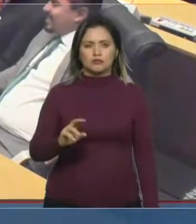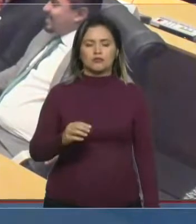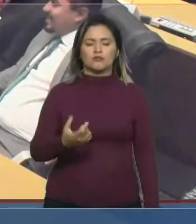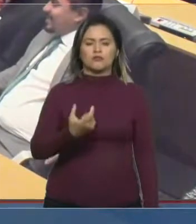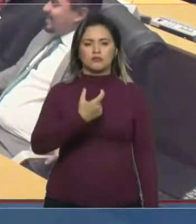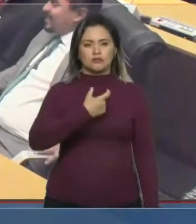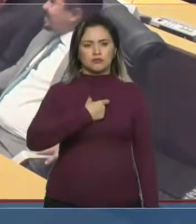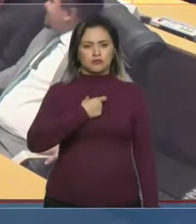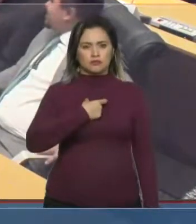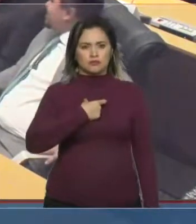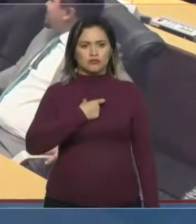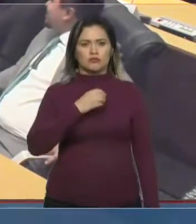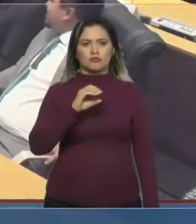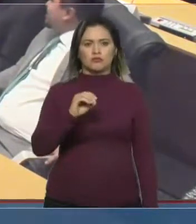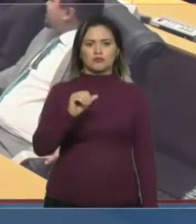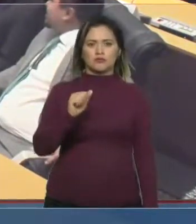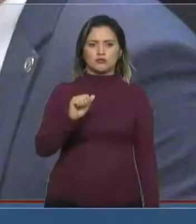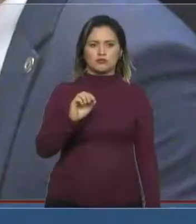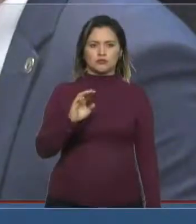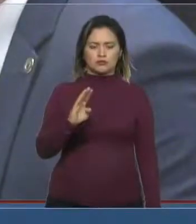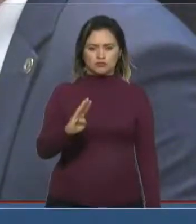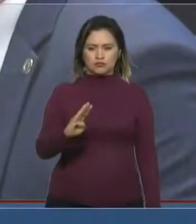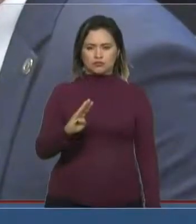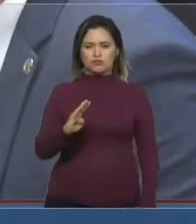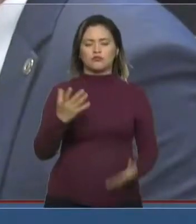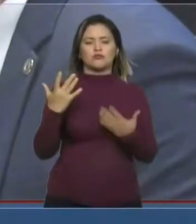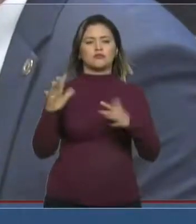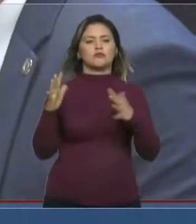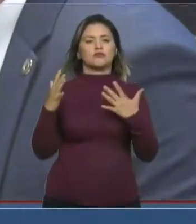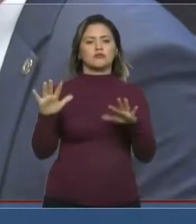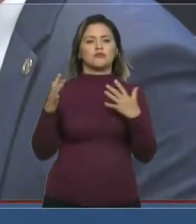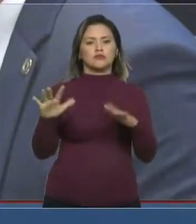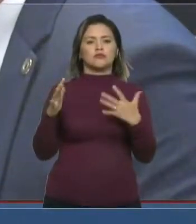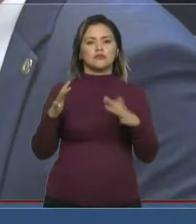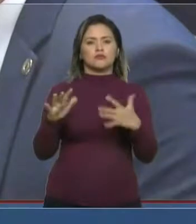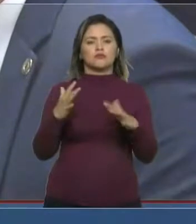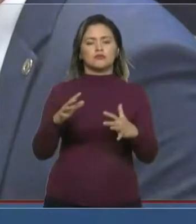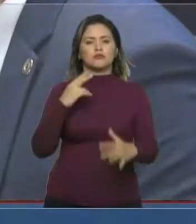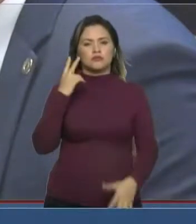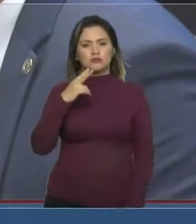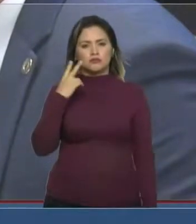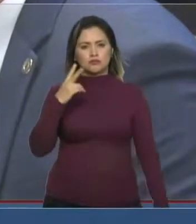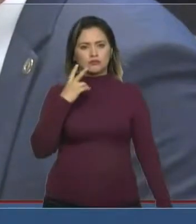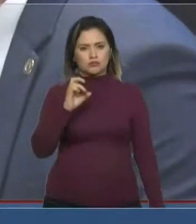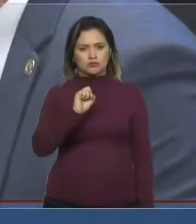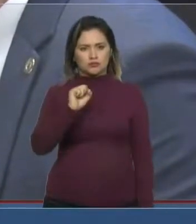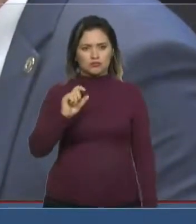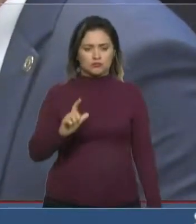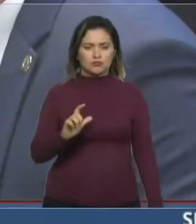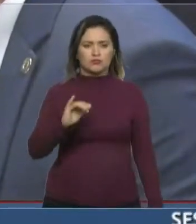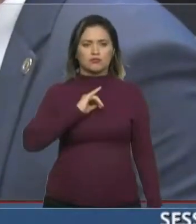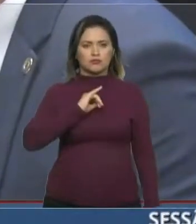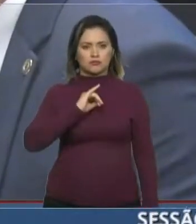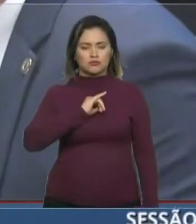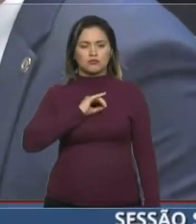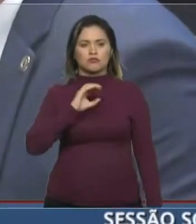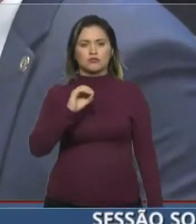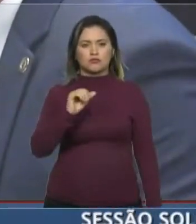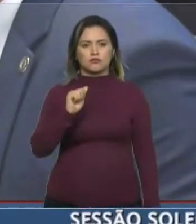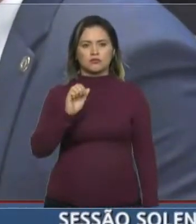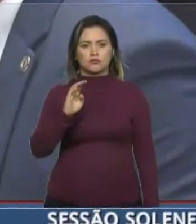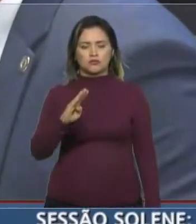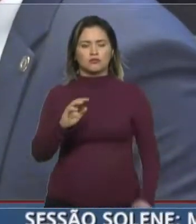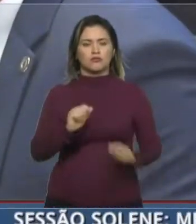alta comenda da OAB Maranhão. Moção de aplausos pela Câmara de São Luís, Imperatriz, OAB e Assembleia Legislativa. Fundador